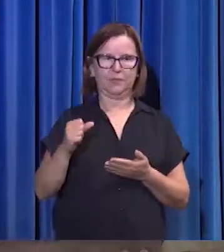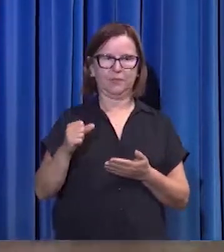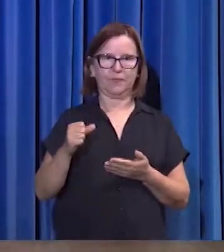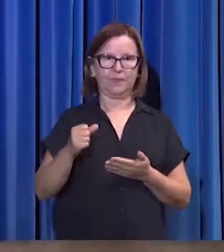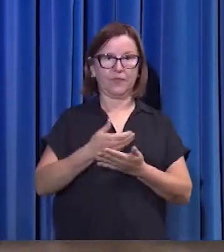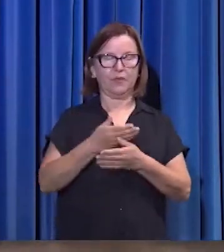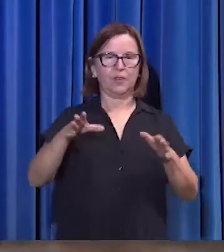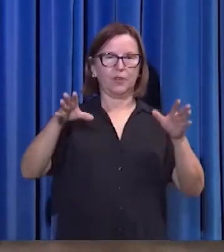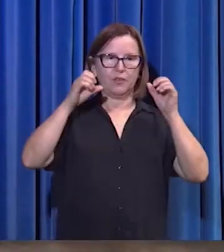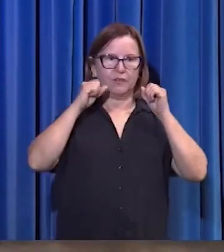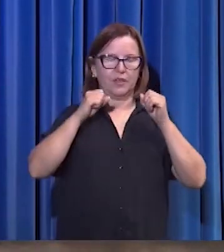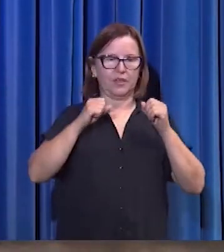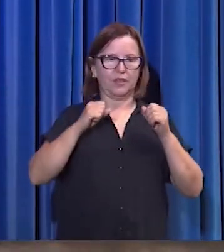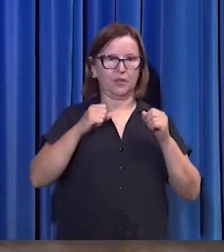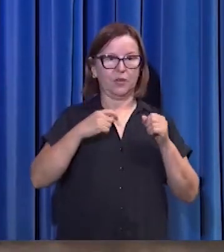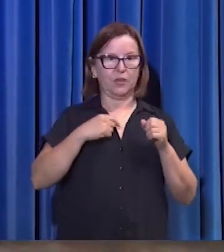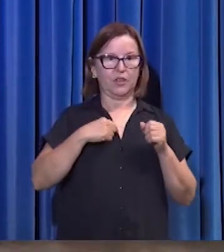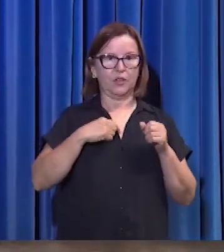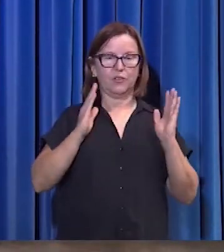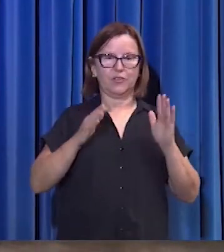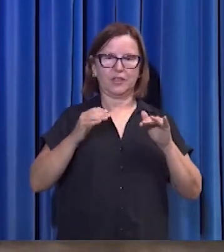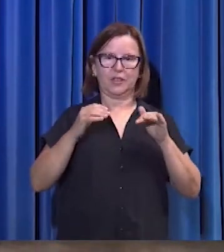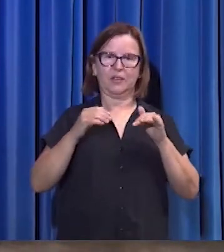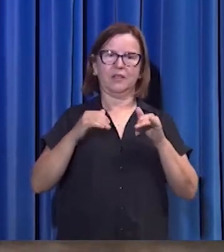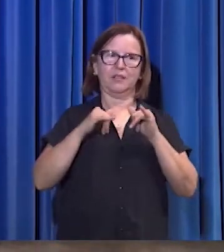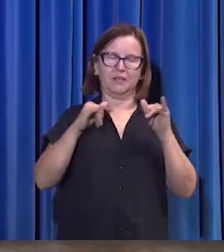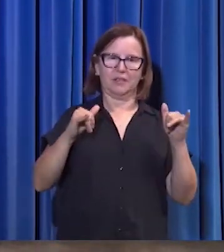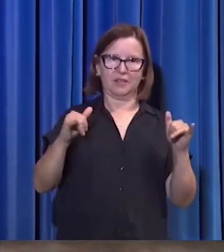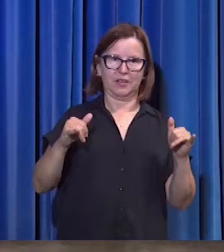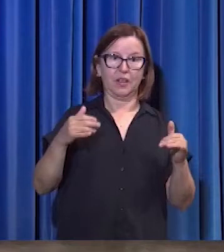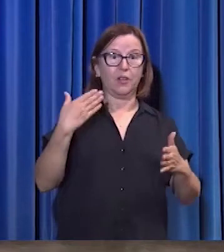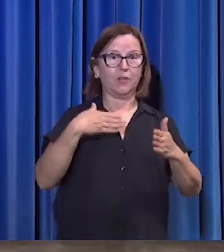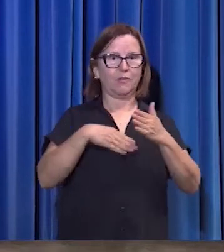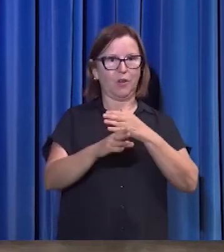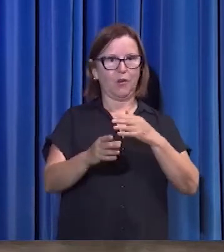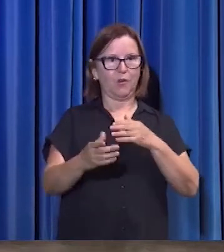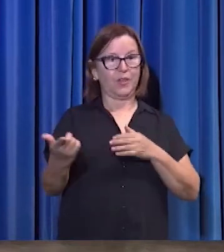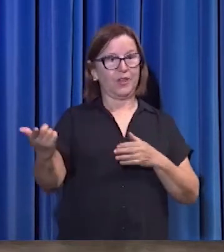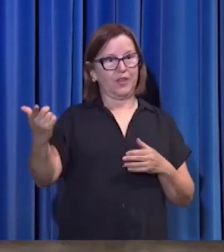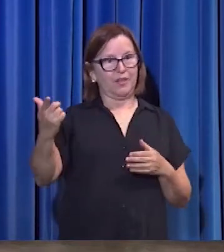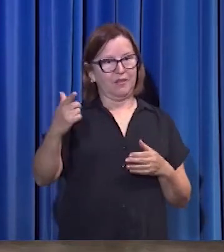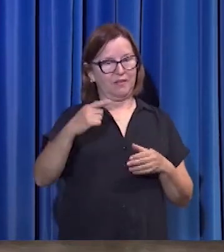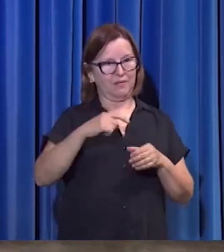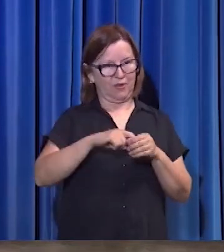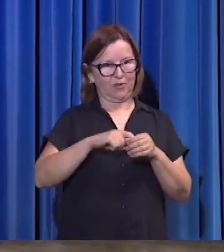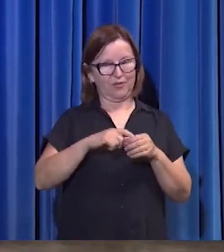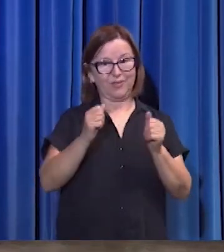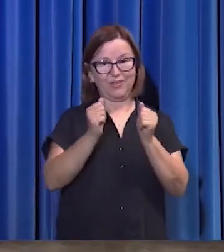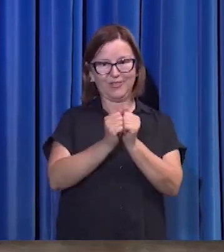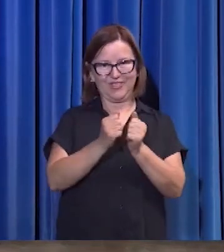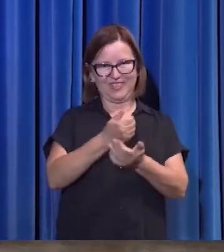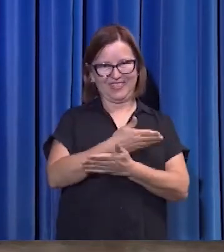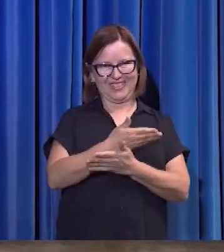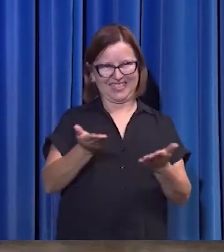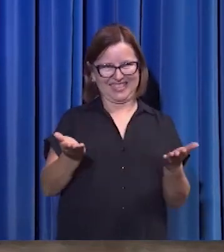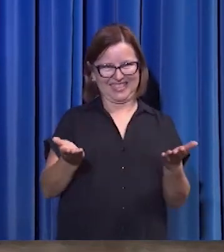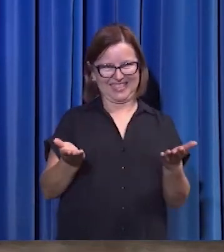Ouvistes o que eu vos disse, vou e volto para junto de vós.